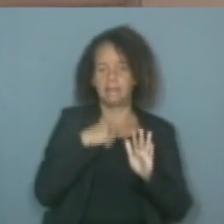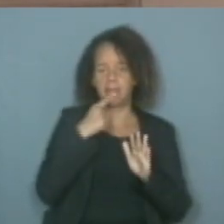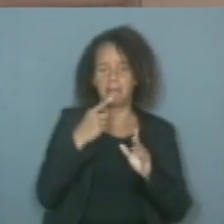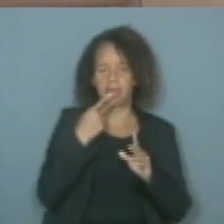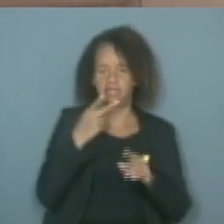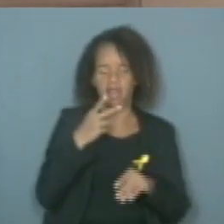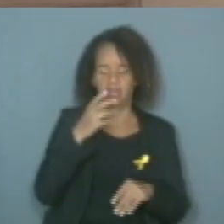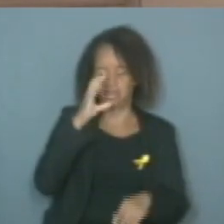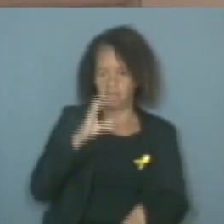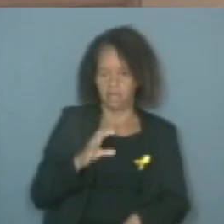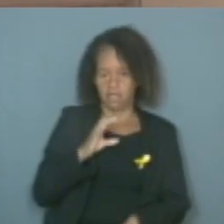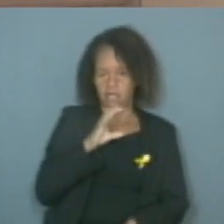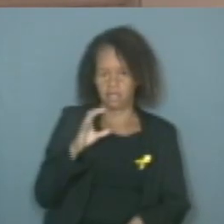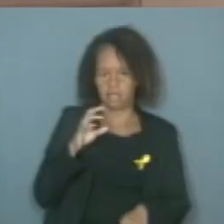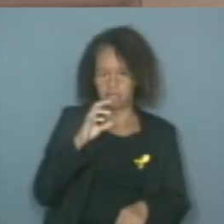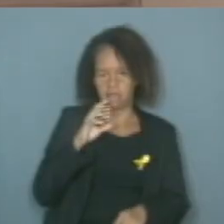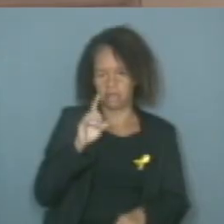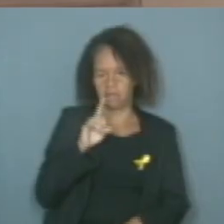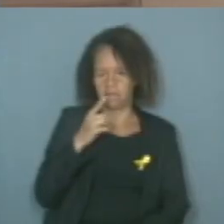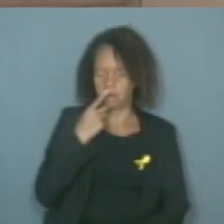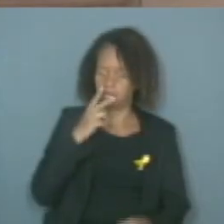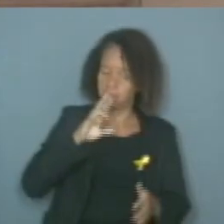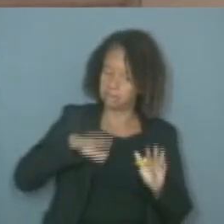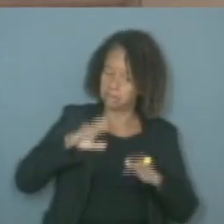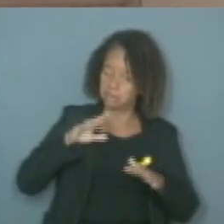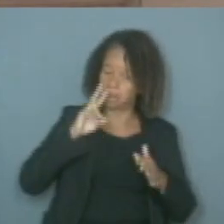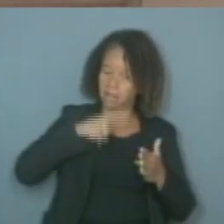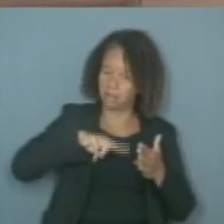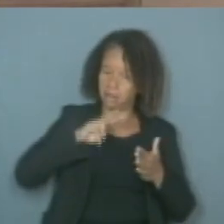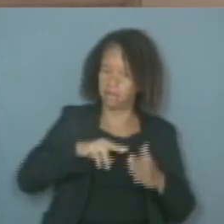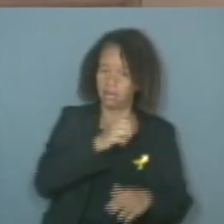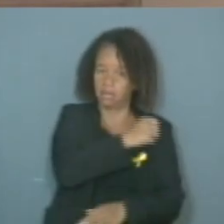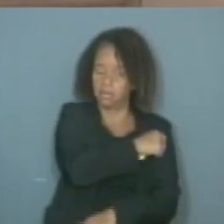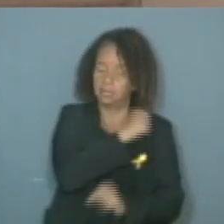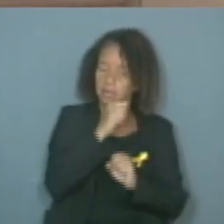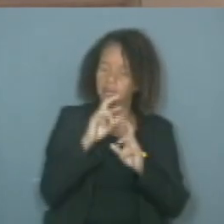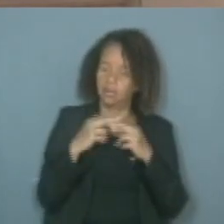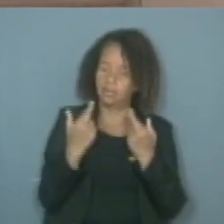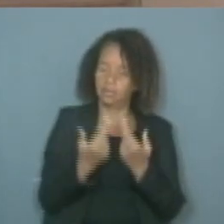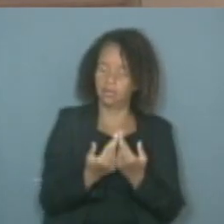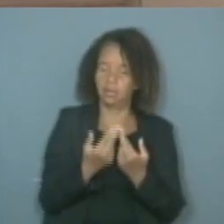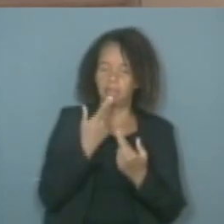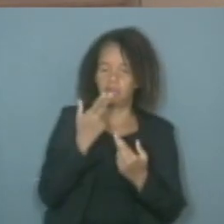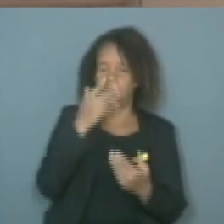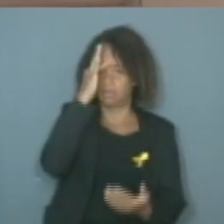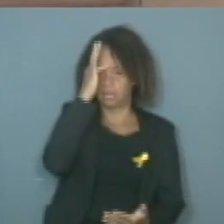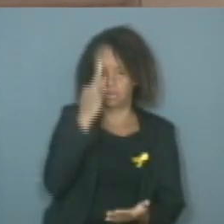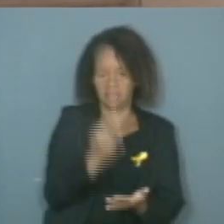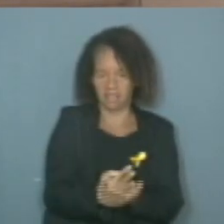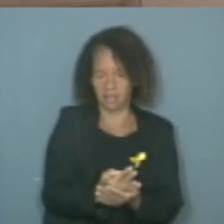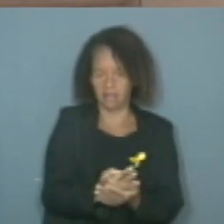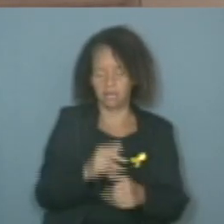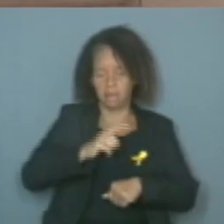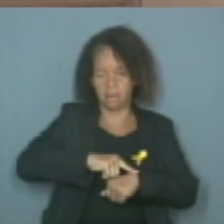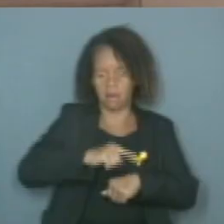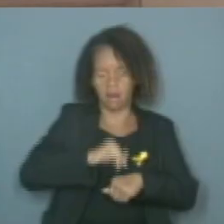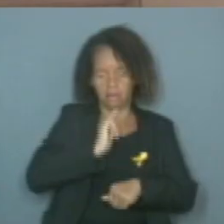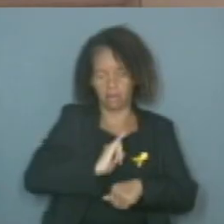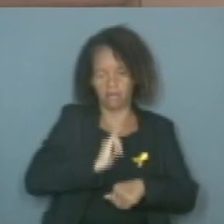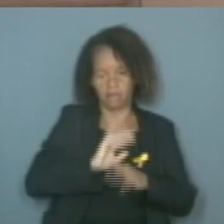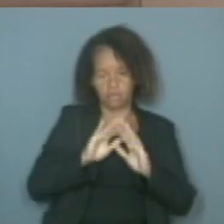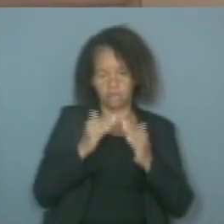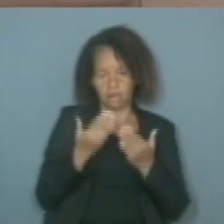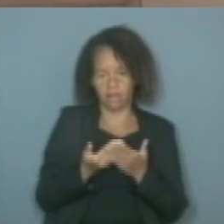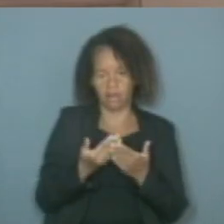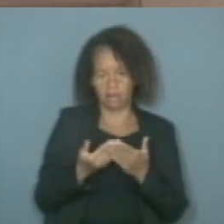de cristão. Eu vou ler aqui, ó, talvez a senhora não tenha lido. Os alunos poderão se reunir e professar sua fé no horário de intervalo